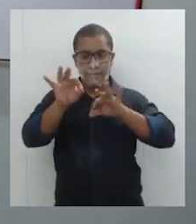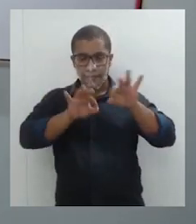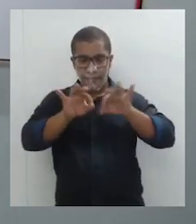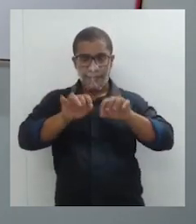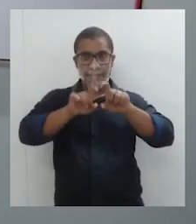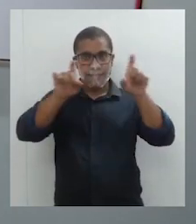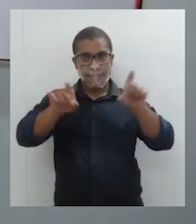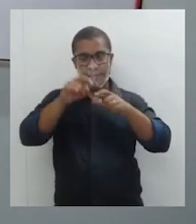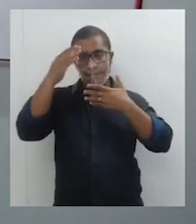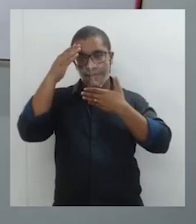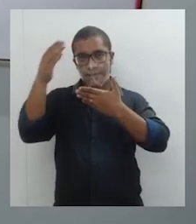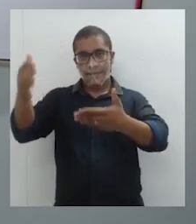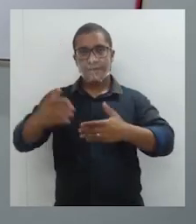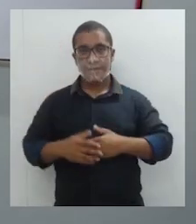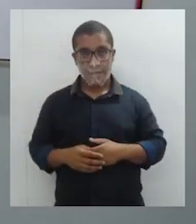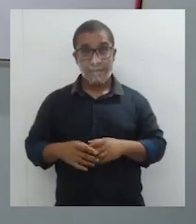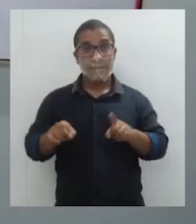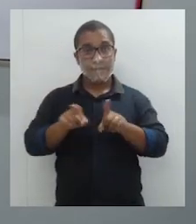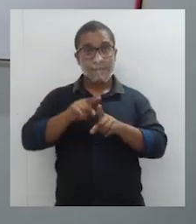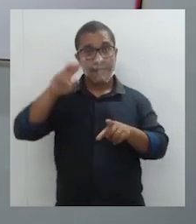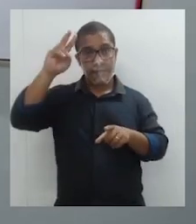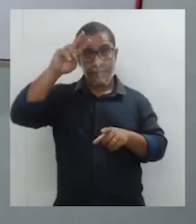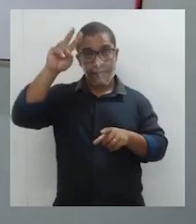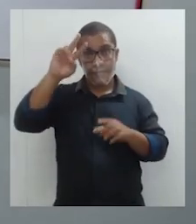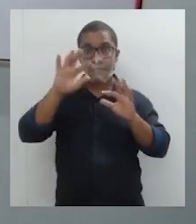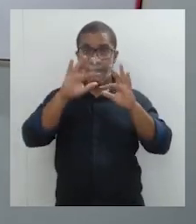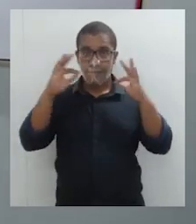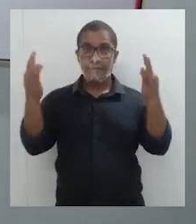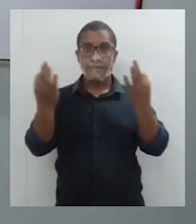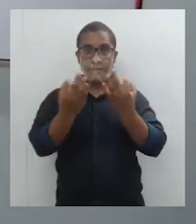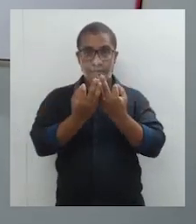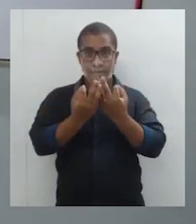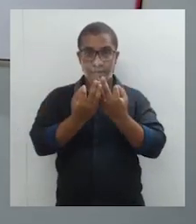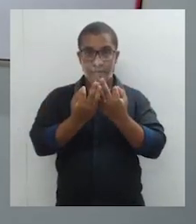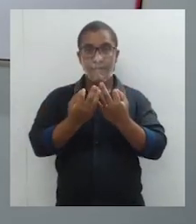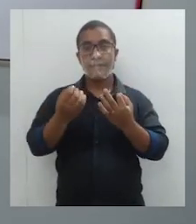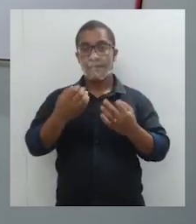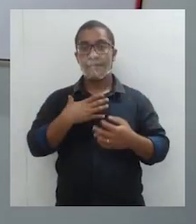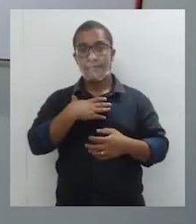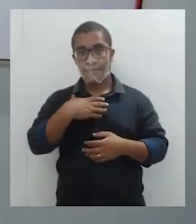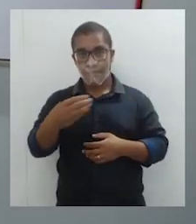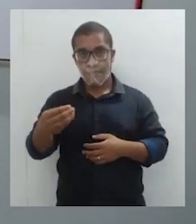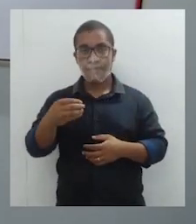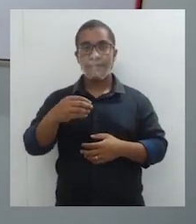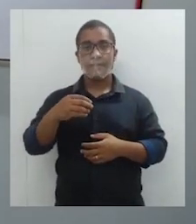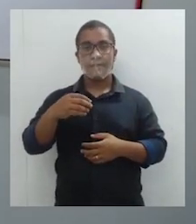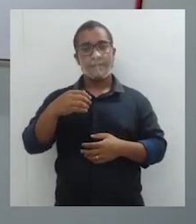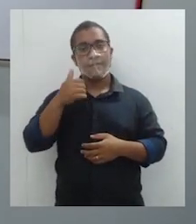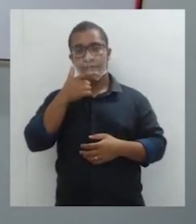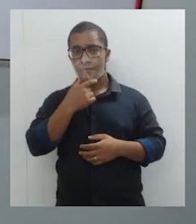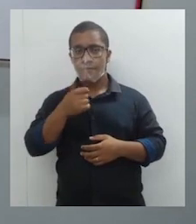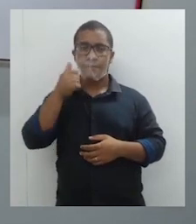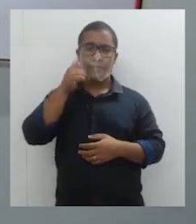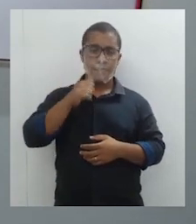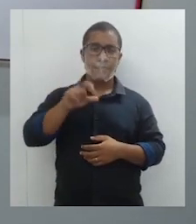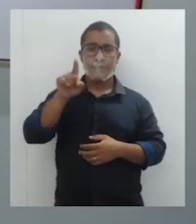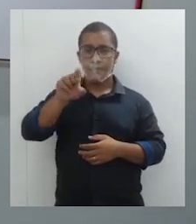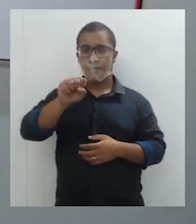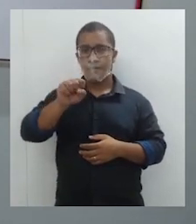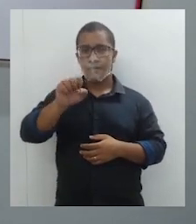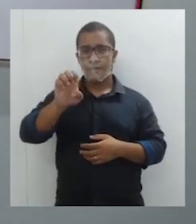do som com essa Muito obrigado Ana e também para os familiares delas os filhos não é e as filhas dos seus Vou